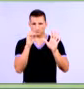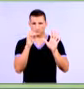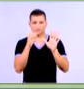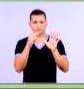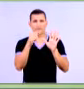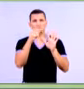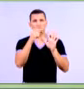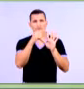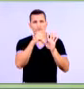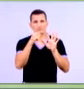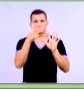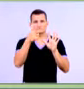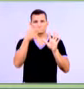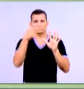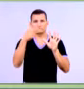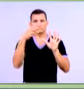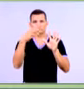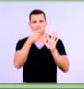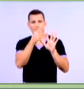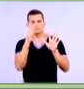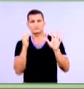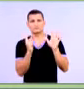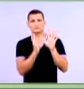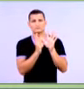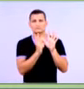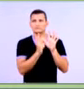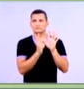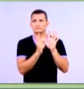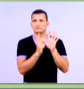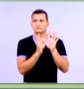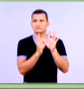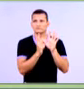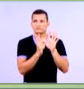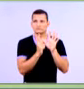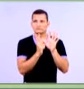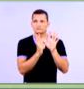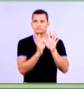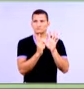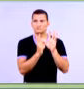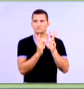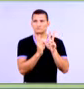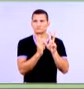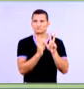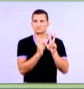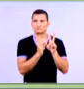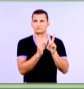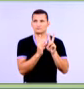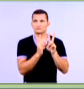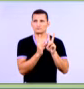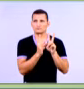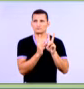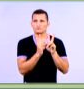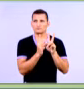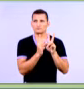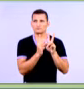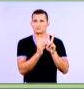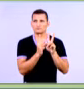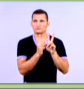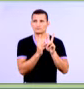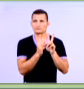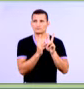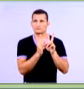do 223. Então, o menos 80 entrou. E o que aconteceu com esse final aqui? Esse